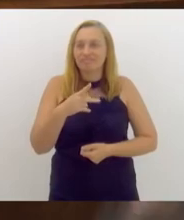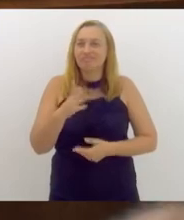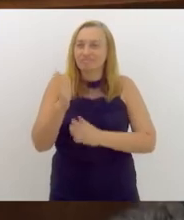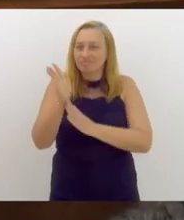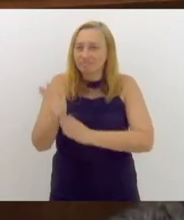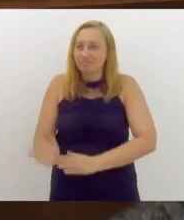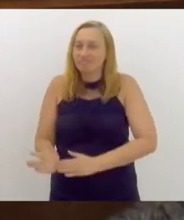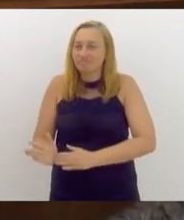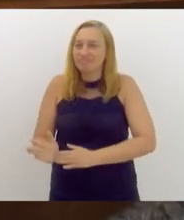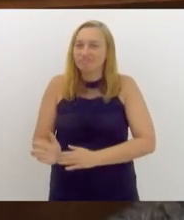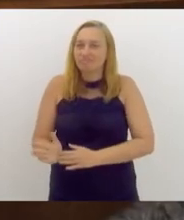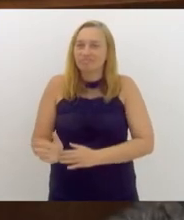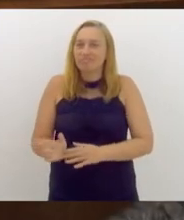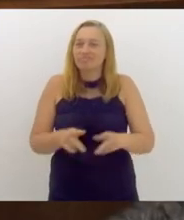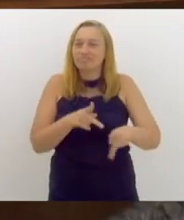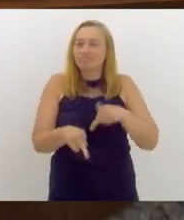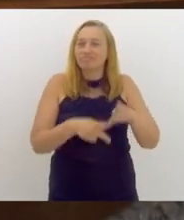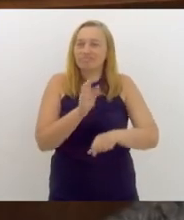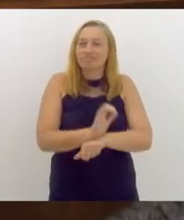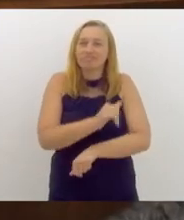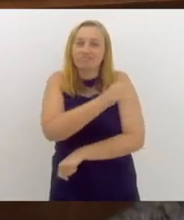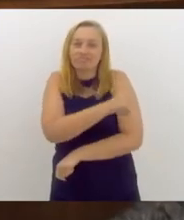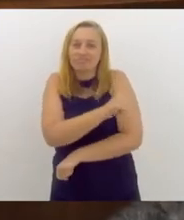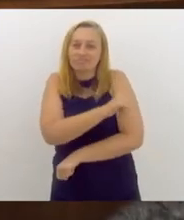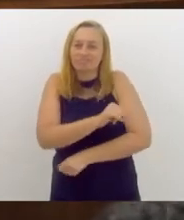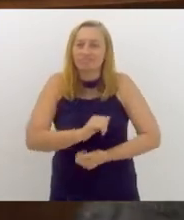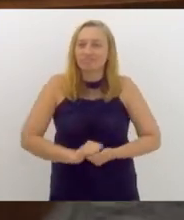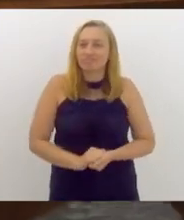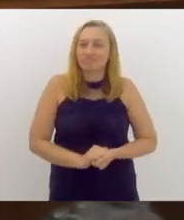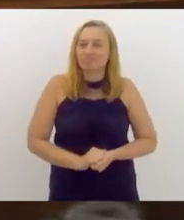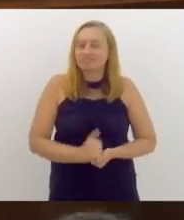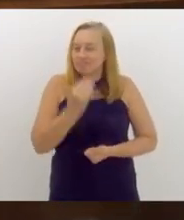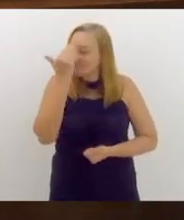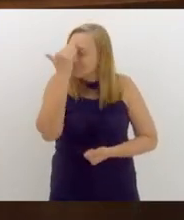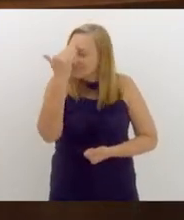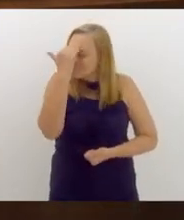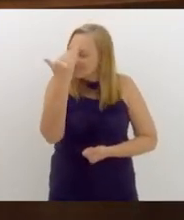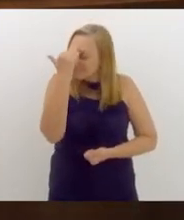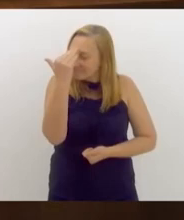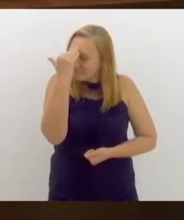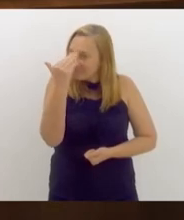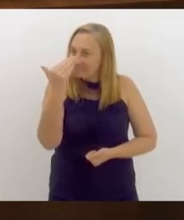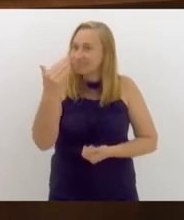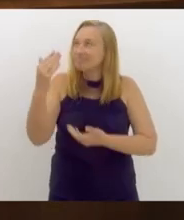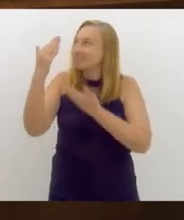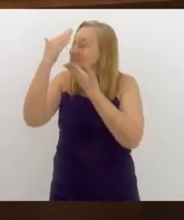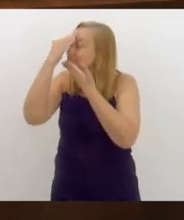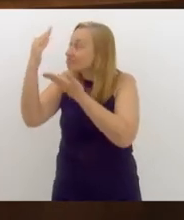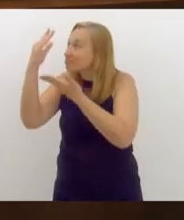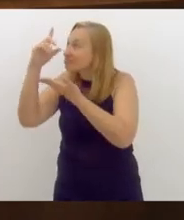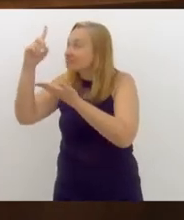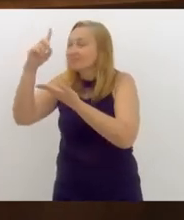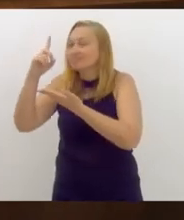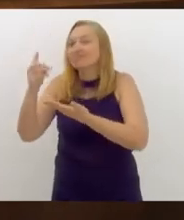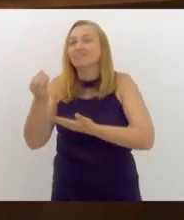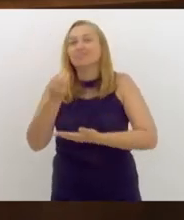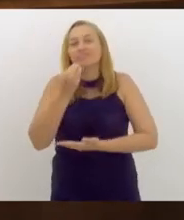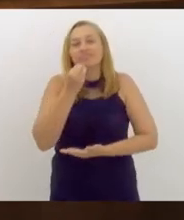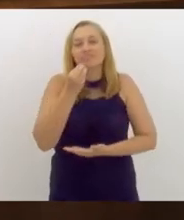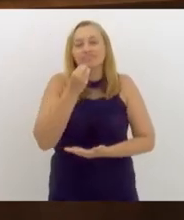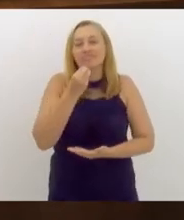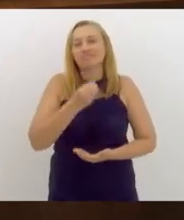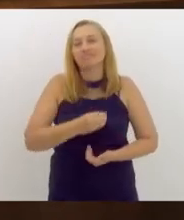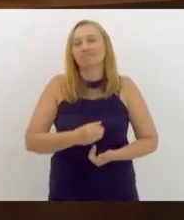fiel ao povo do Estado do Rio de Janeiro, da minha região. Agradecer muito, muito, muito a Deus pelas